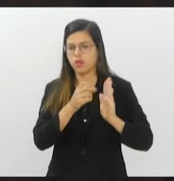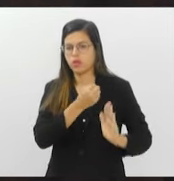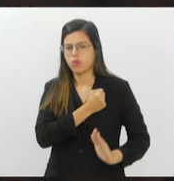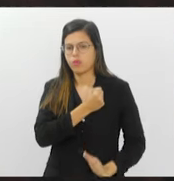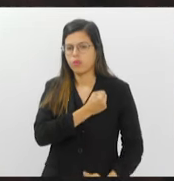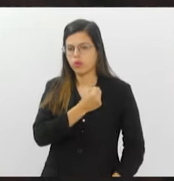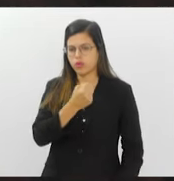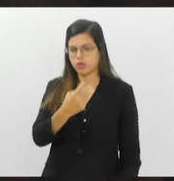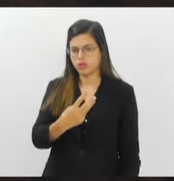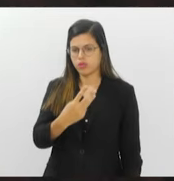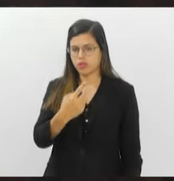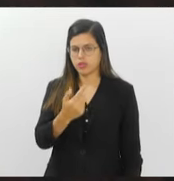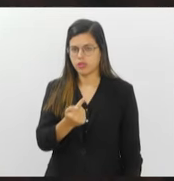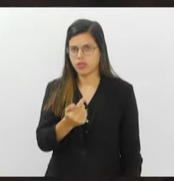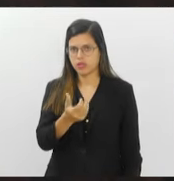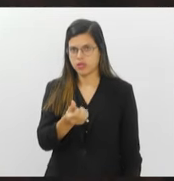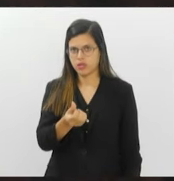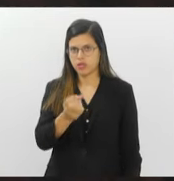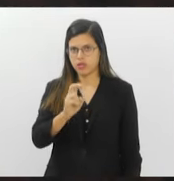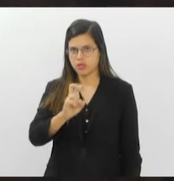número